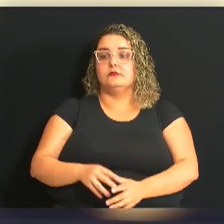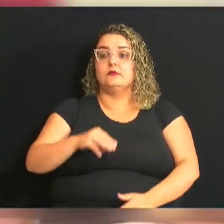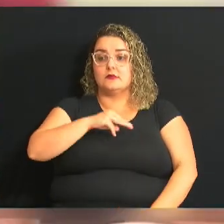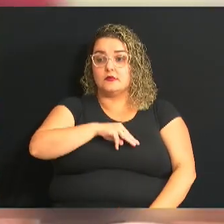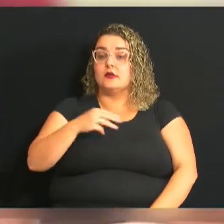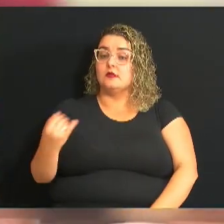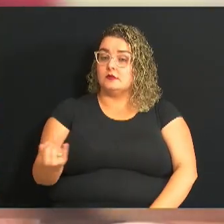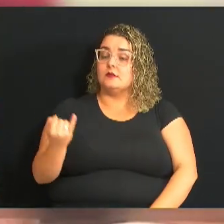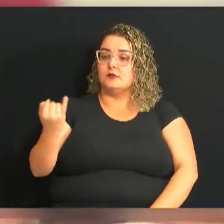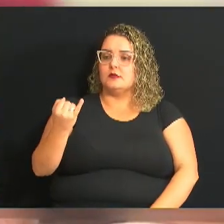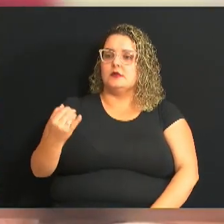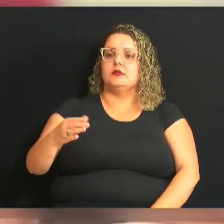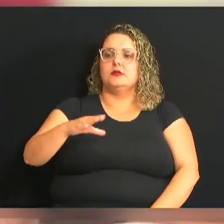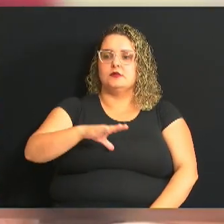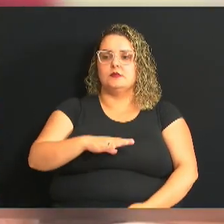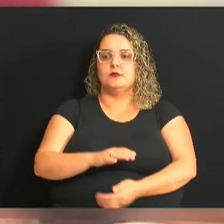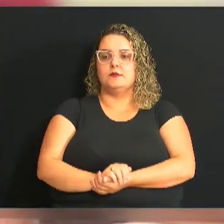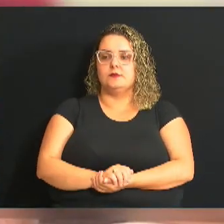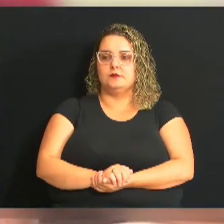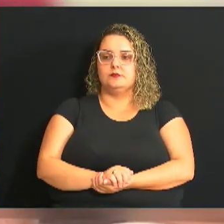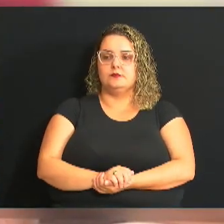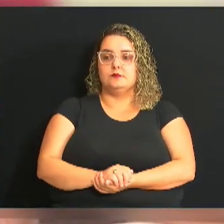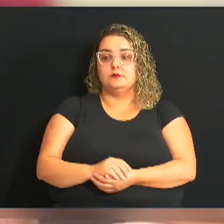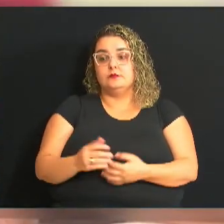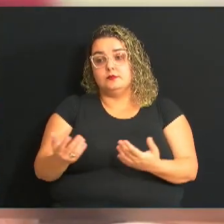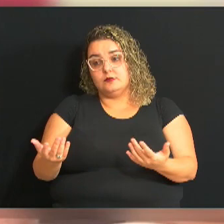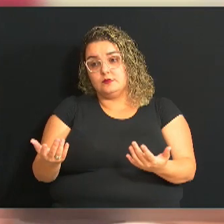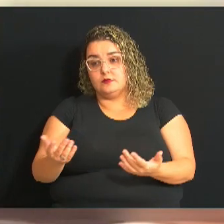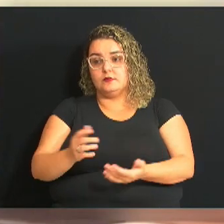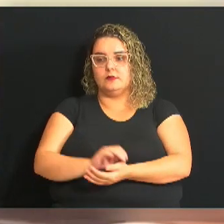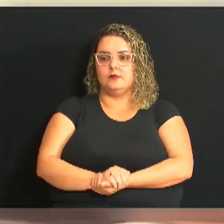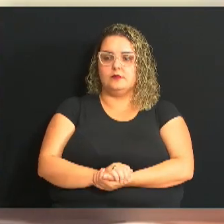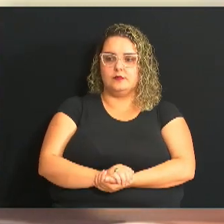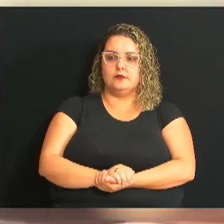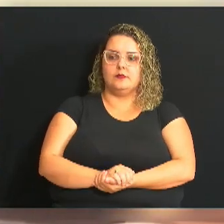para a cidade. Embora eu já tenha